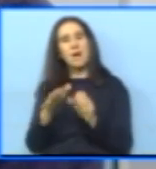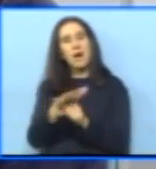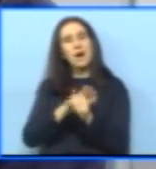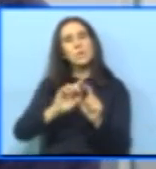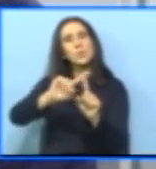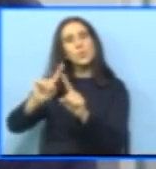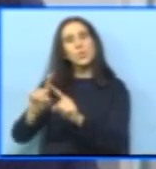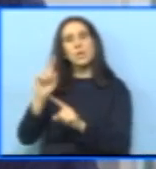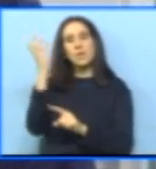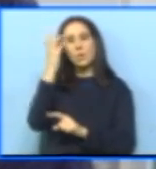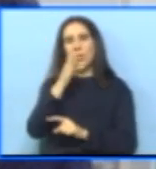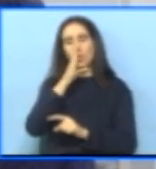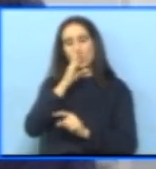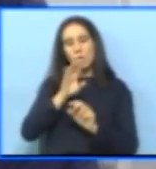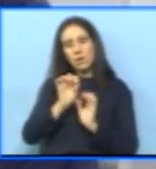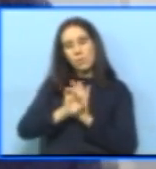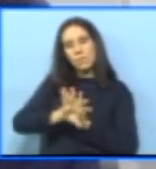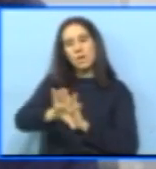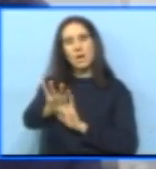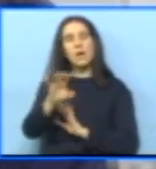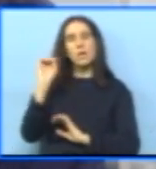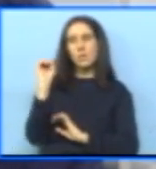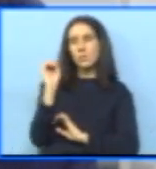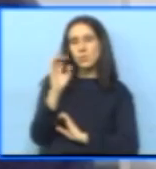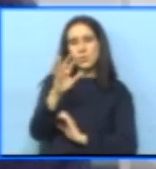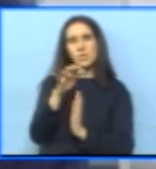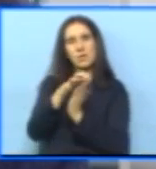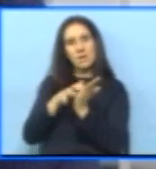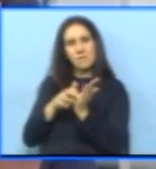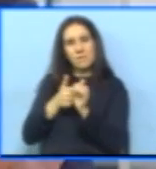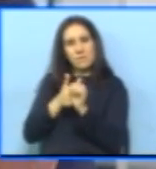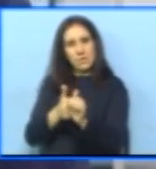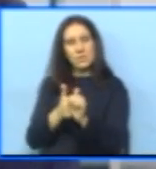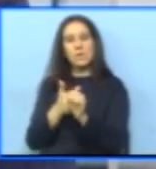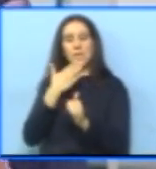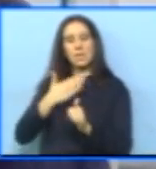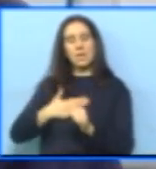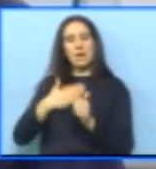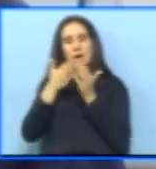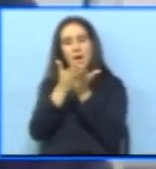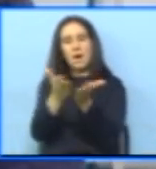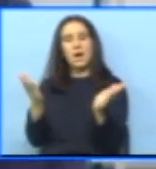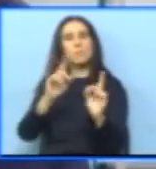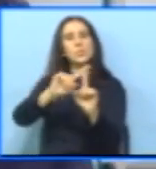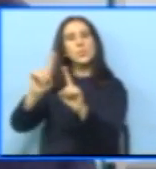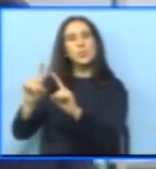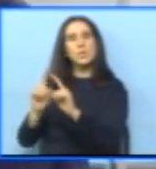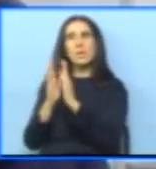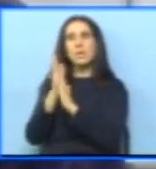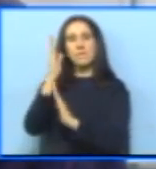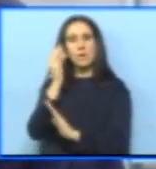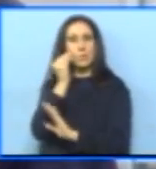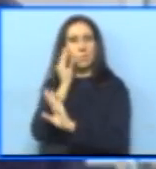da cultura com esta luz do Evangelho, com esta maneira de se abrir a outras dimensões, de se abrir ao divino como